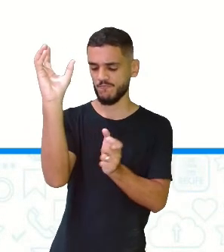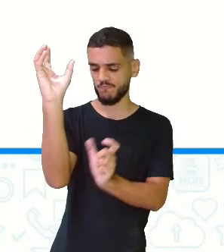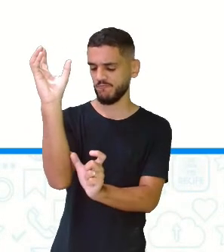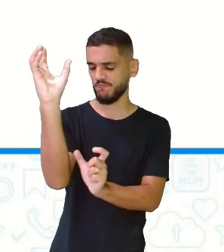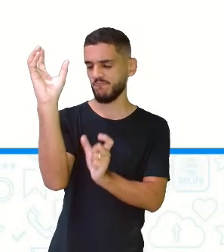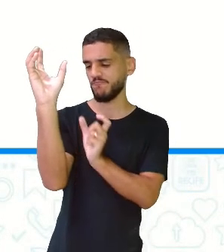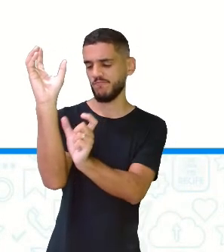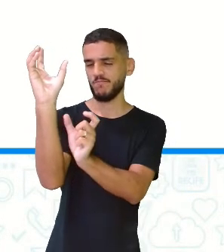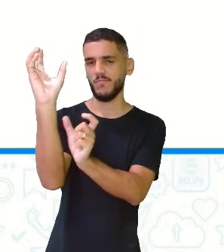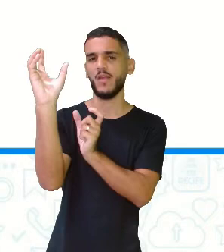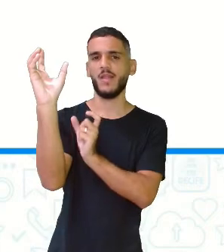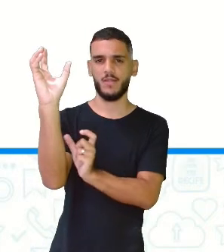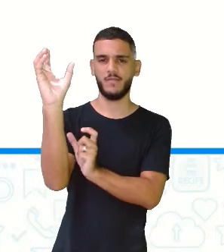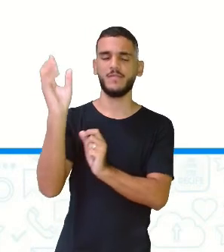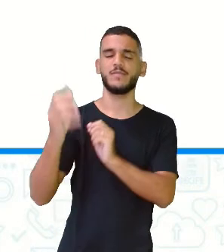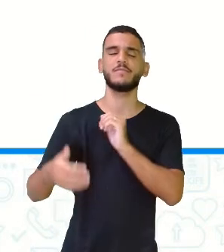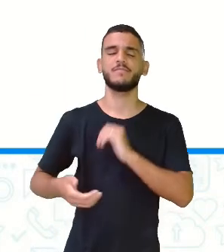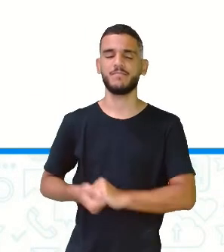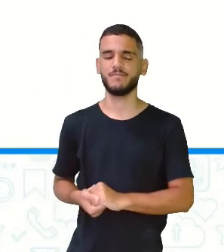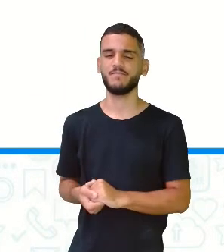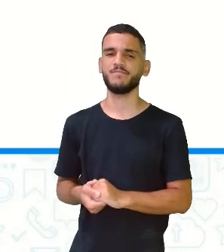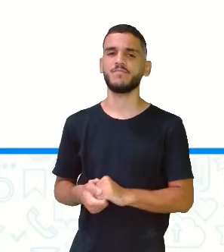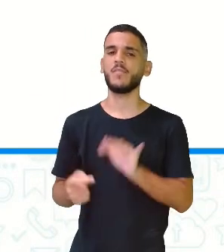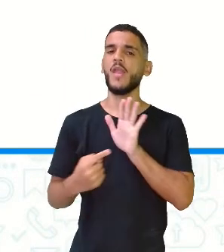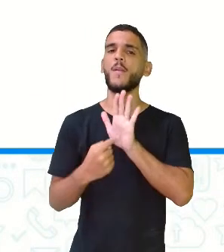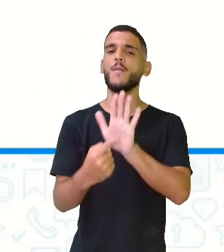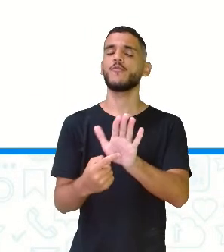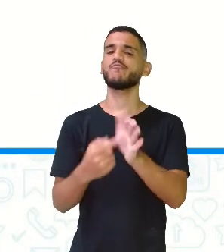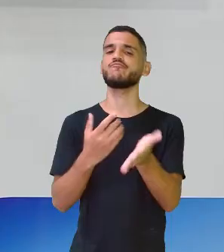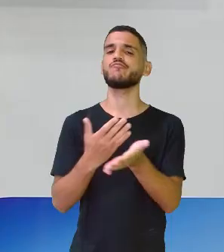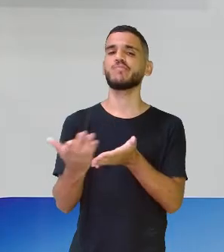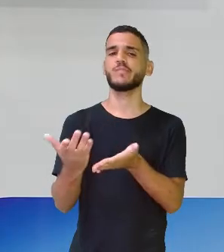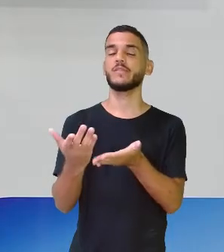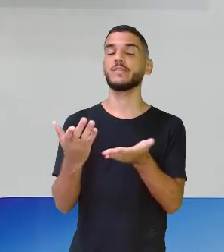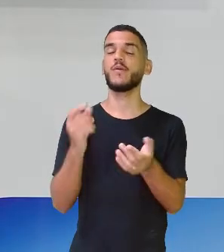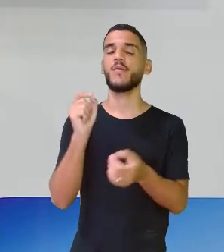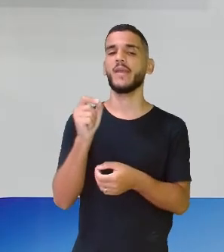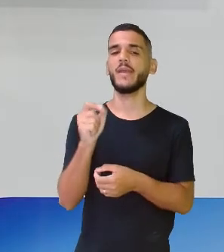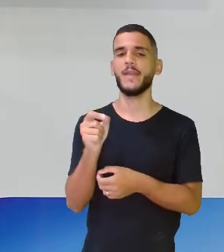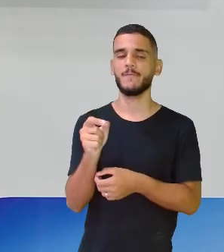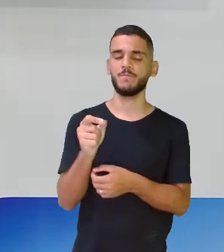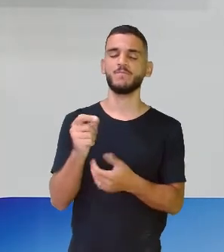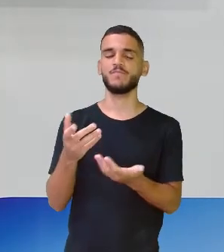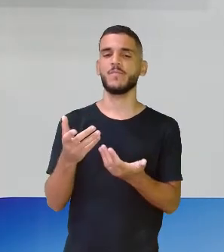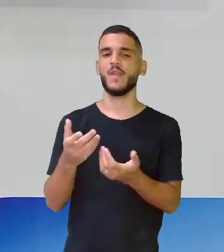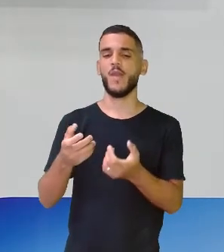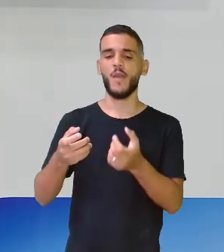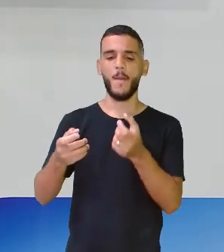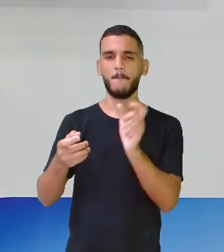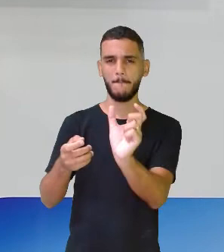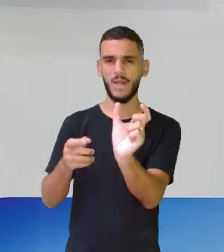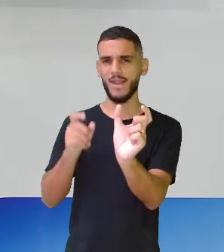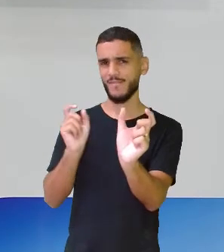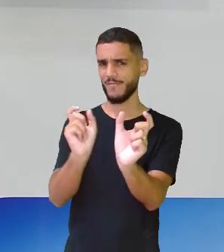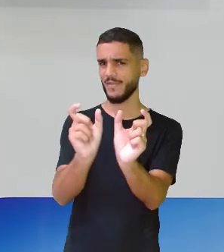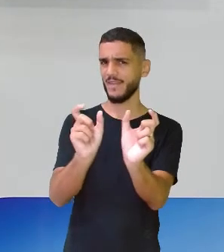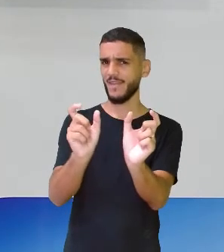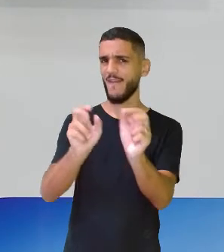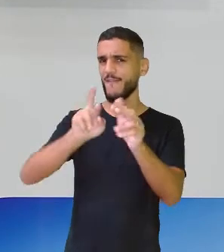com o pedaço que queria. E eu mostrei no início da aula os pedacinhos, o ansa, o ânsia, o